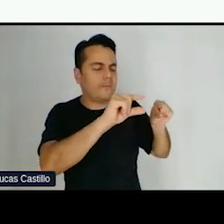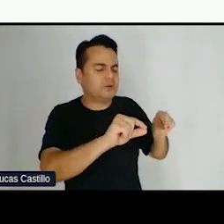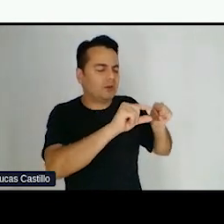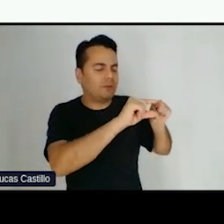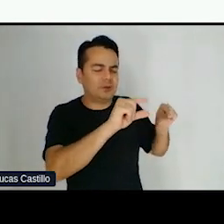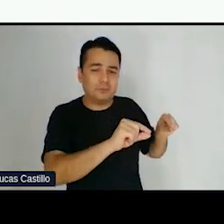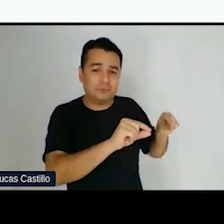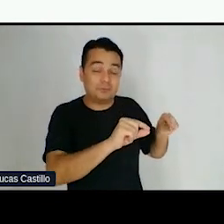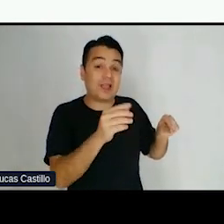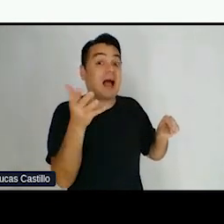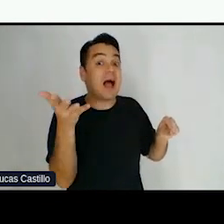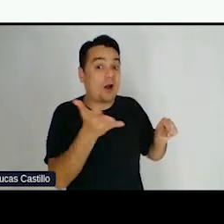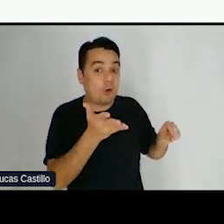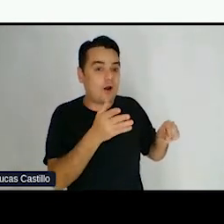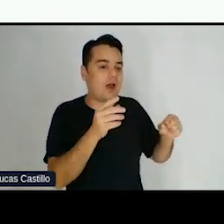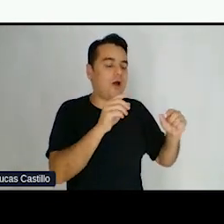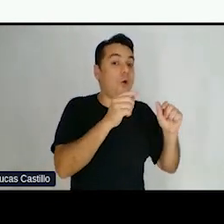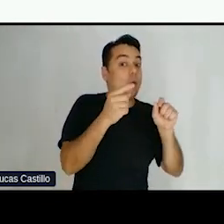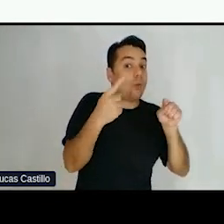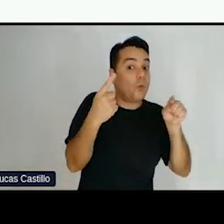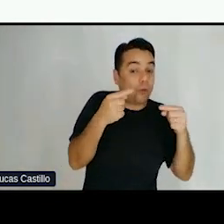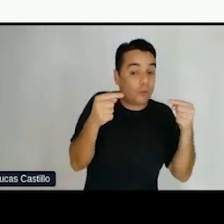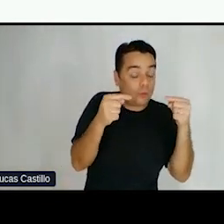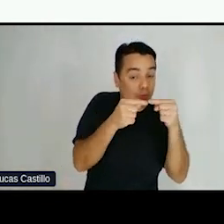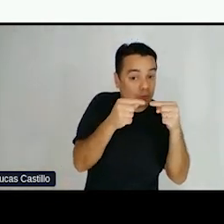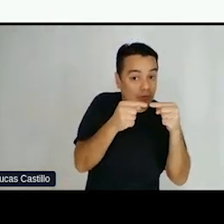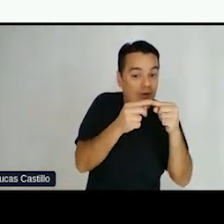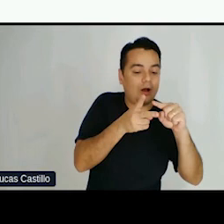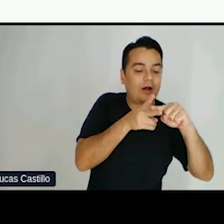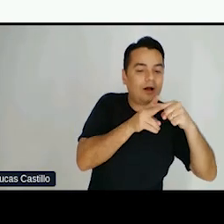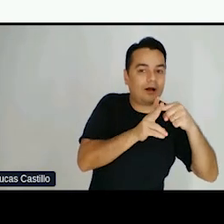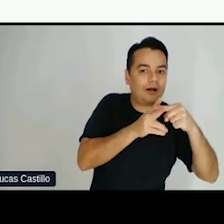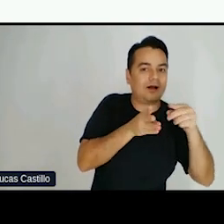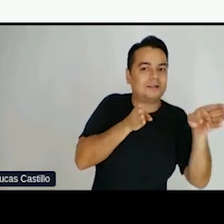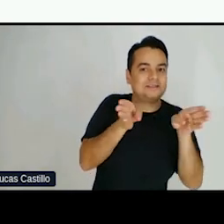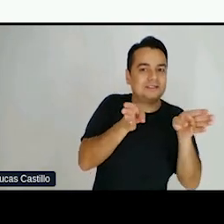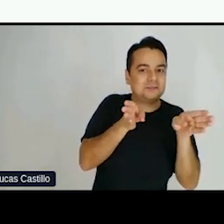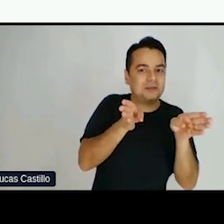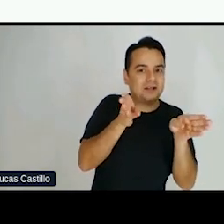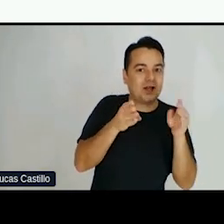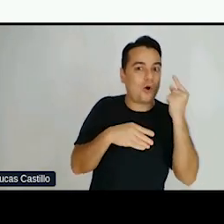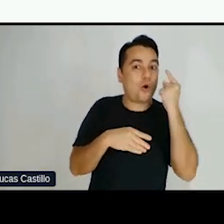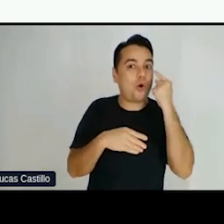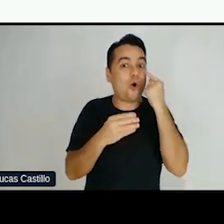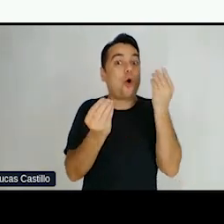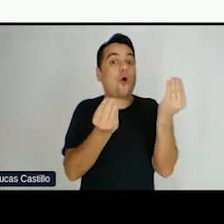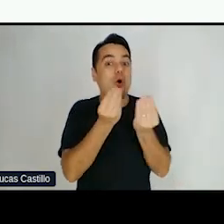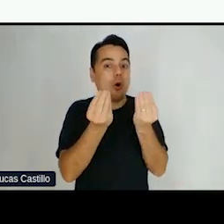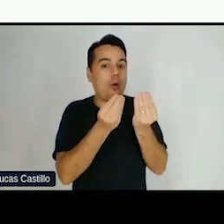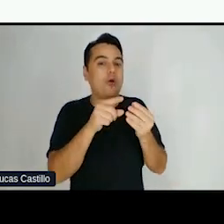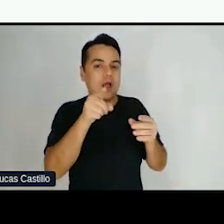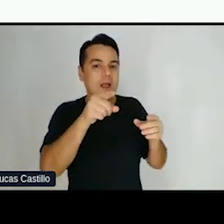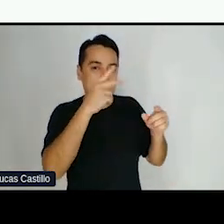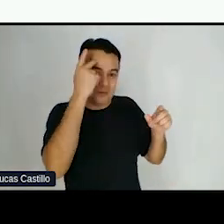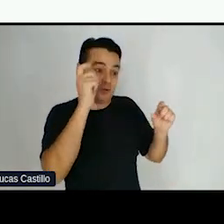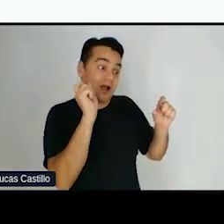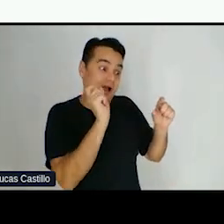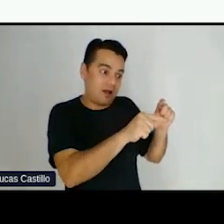E agora a gente aplicou uma correção de acessibilidade e olha, vejam só como ele está lendo agora para o